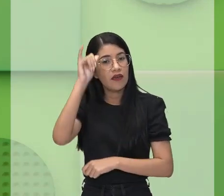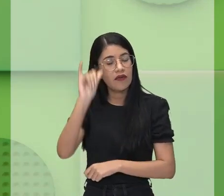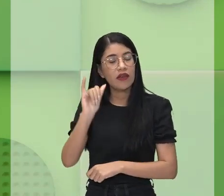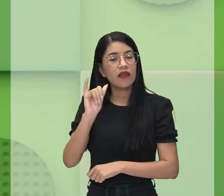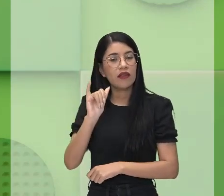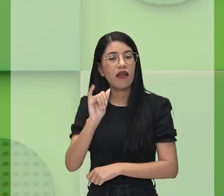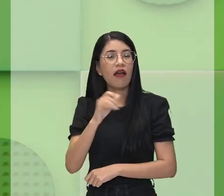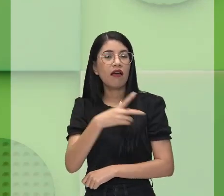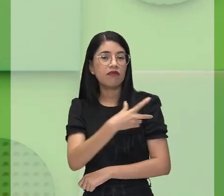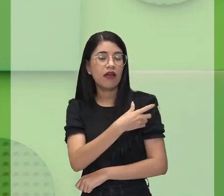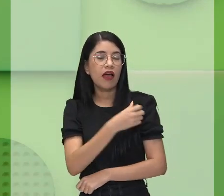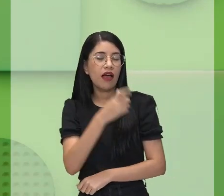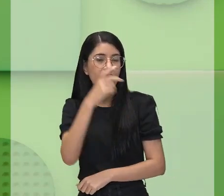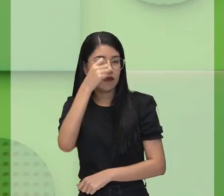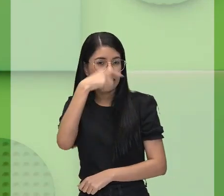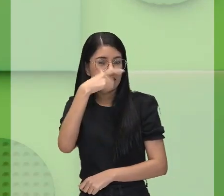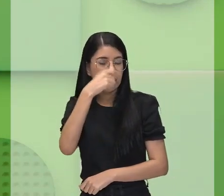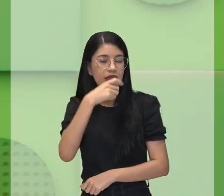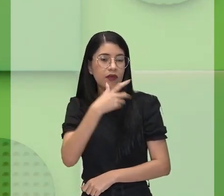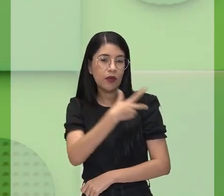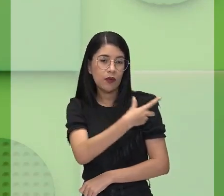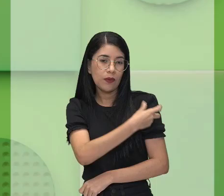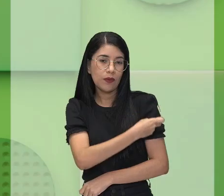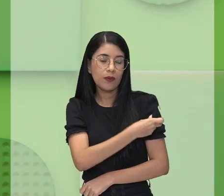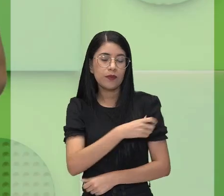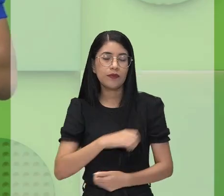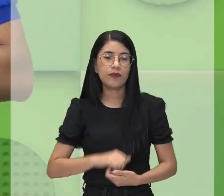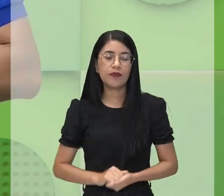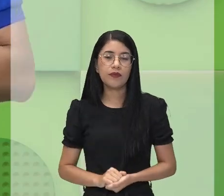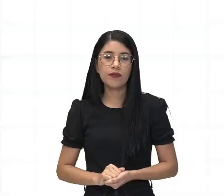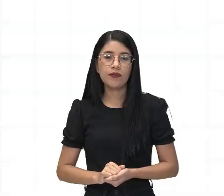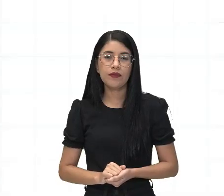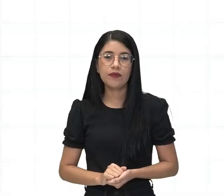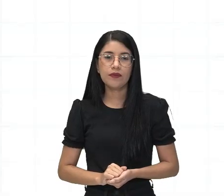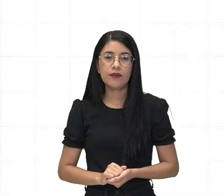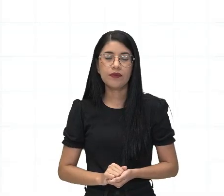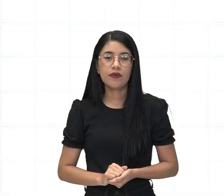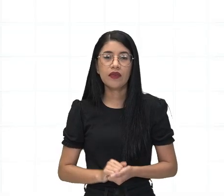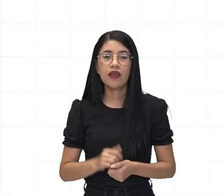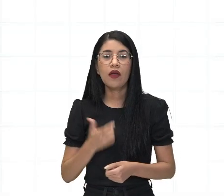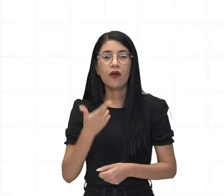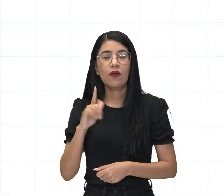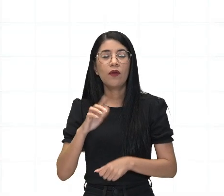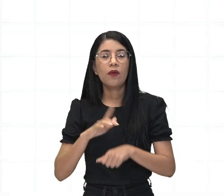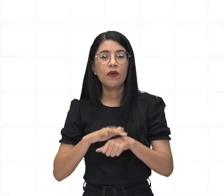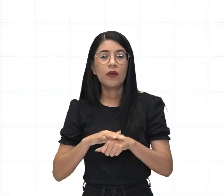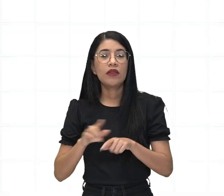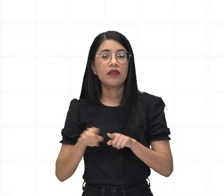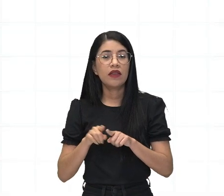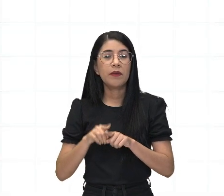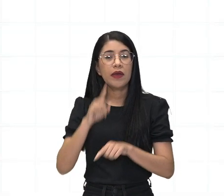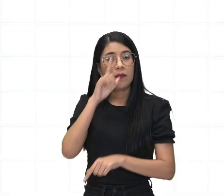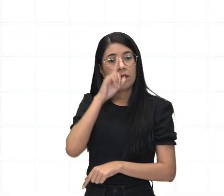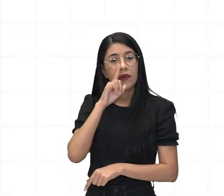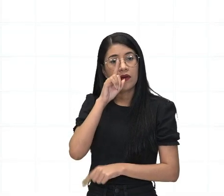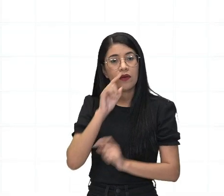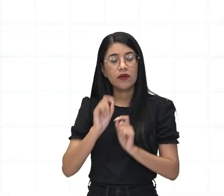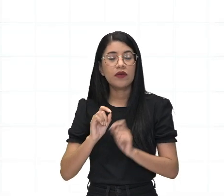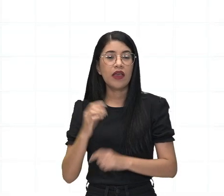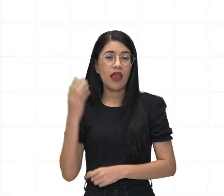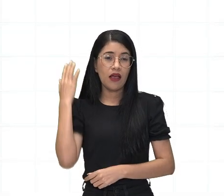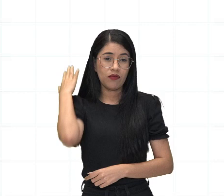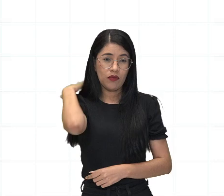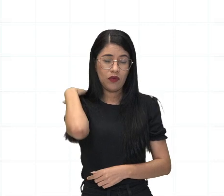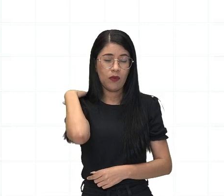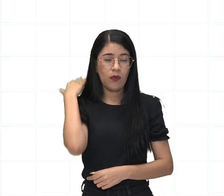né, evitar que ocorra a doença. Vamos continuar aí com uma doença que é muito grave, a tuberculose.